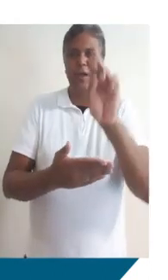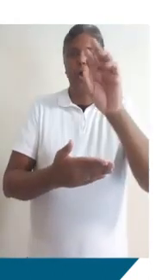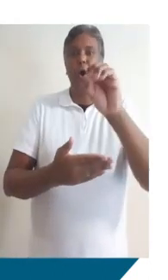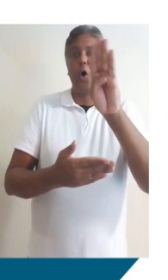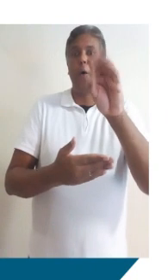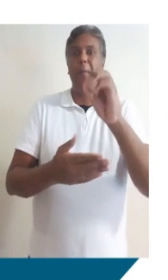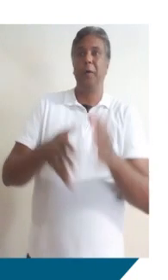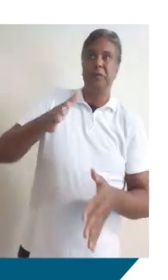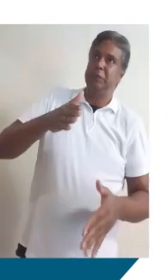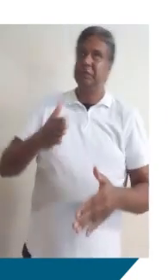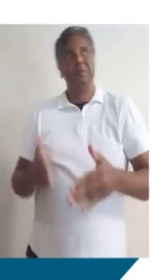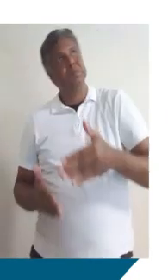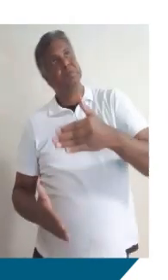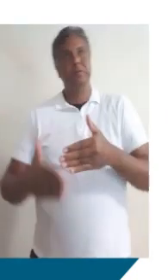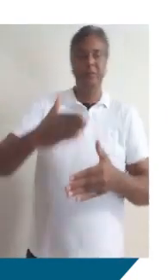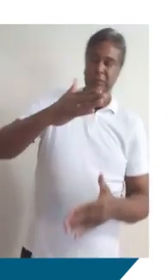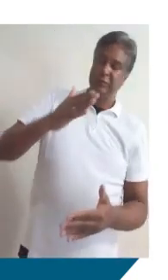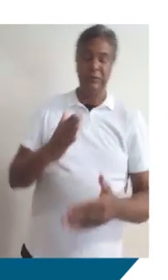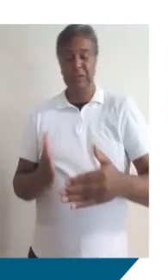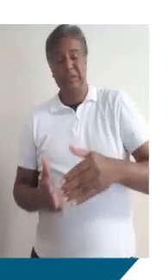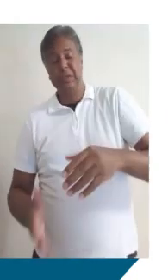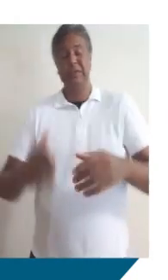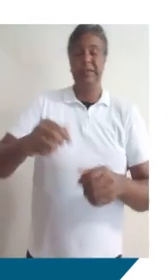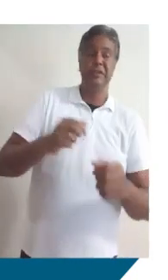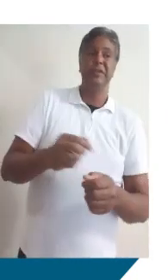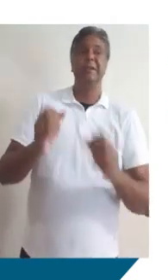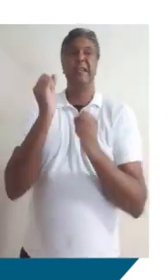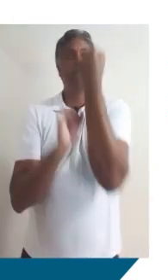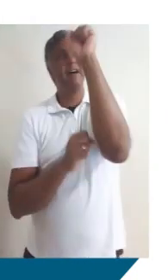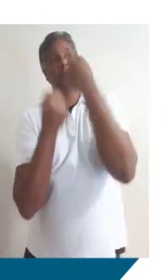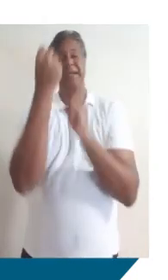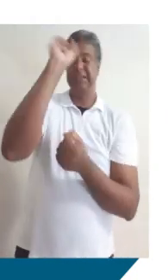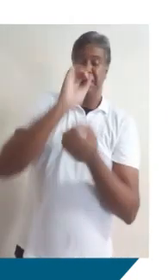nas fábricas estejam hoje tirando o trabalho de mais e mais pessoas.